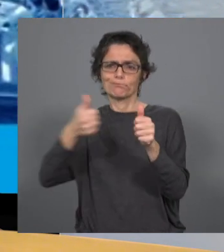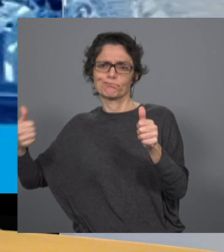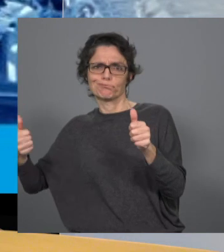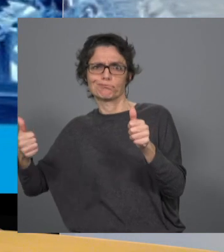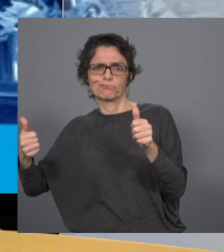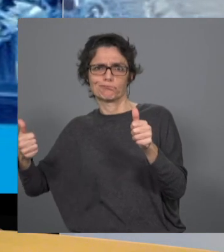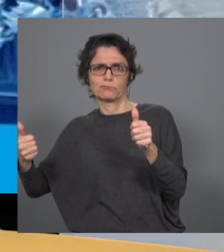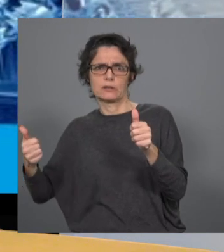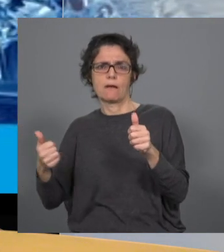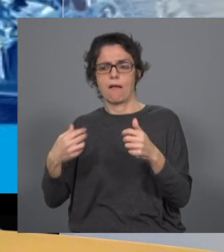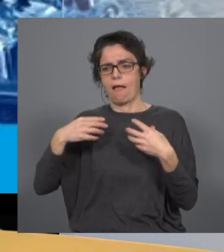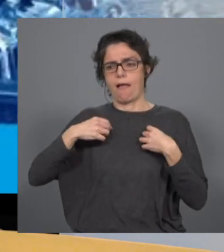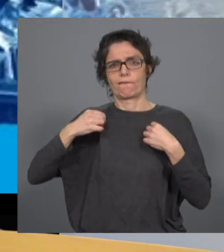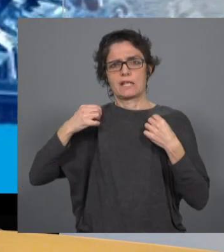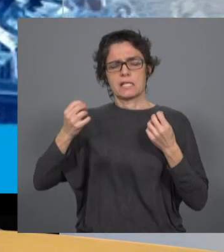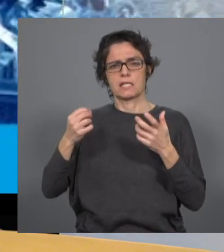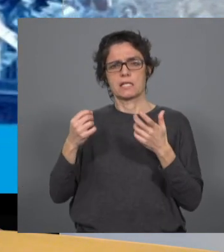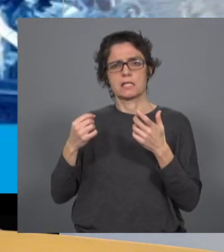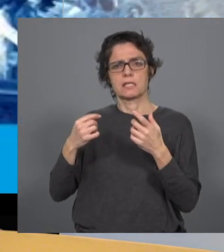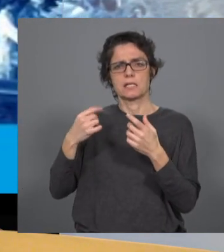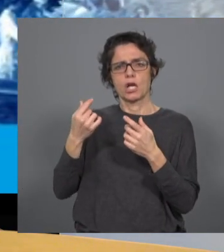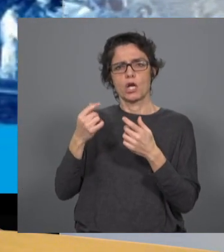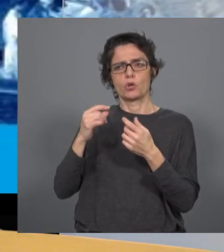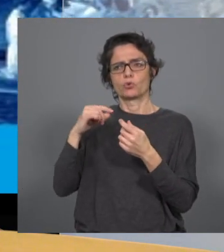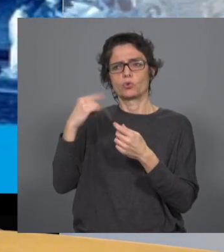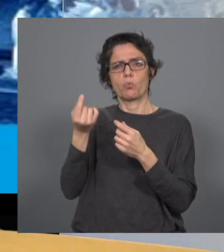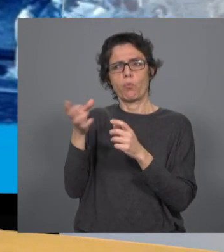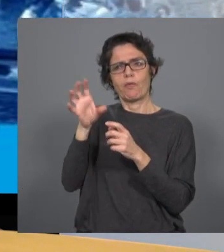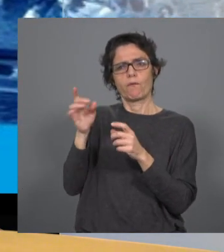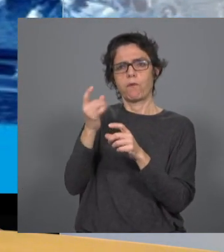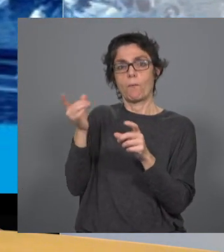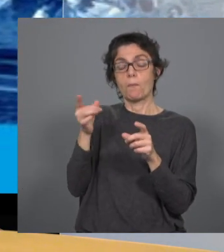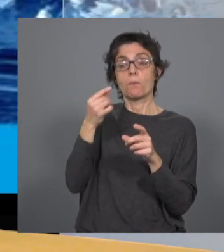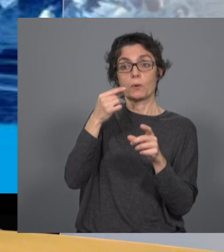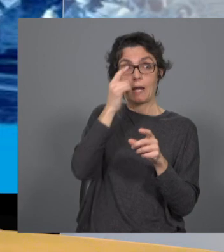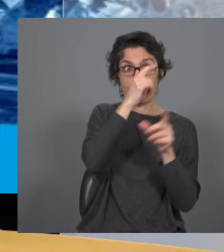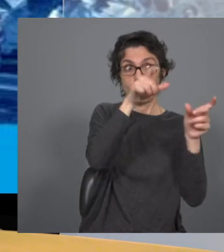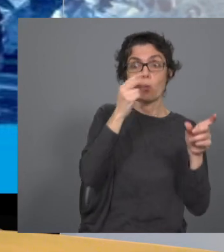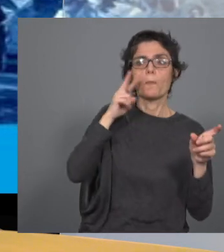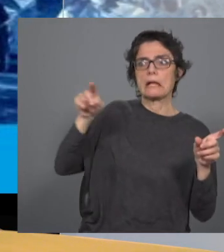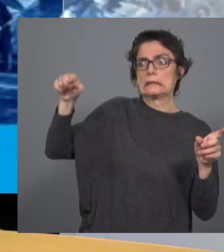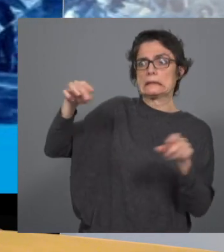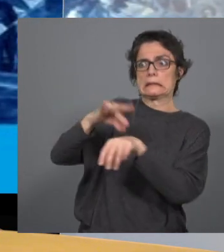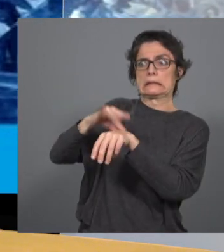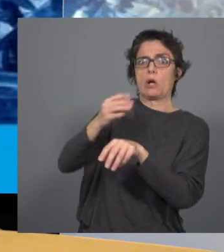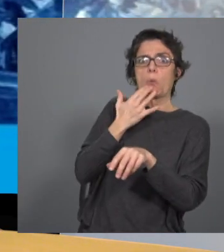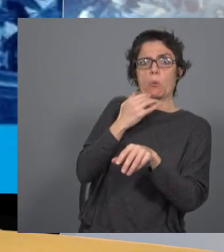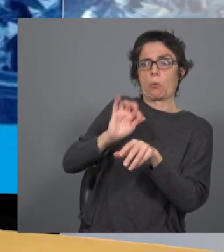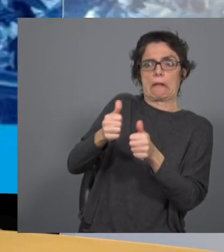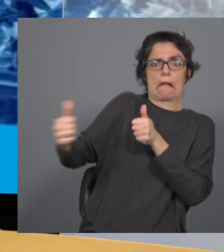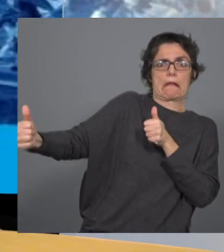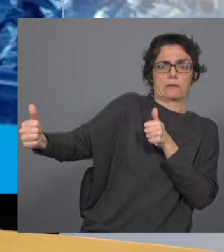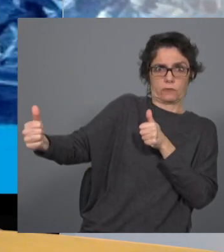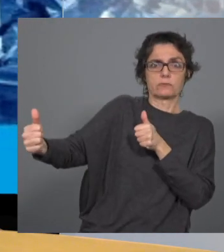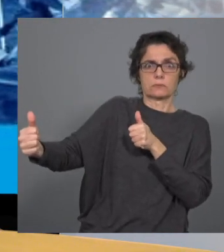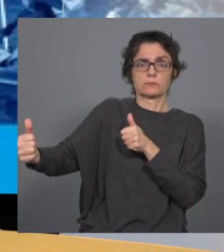deveria vestir-se de forma andrajosa, para que as pessoas percebessem logo que alguém estava contaminado e